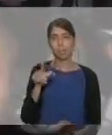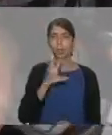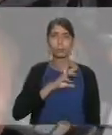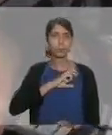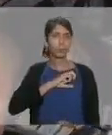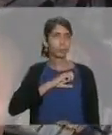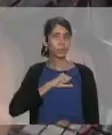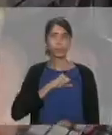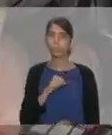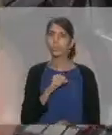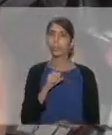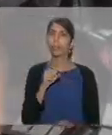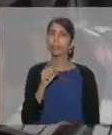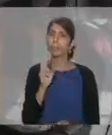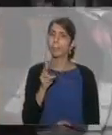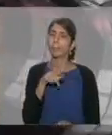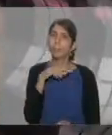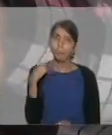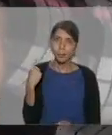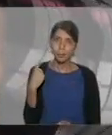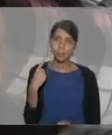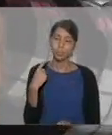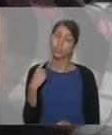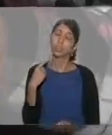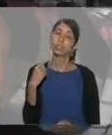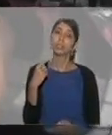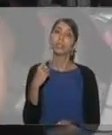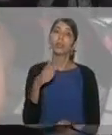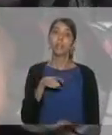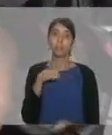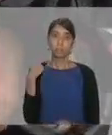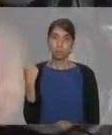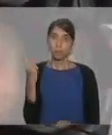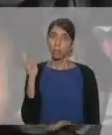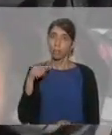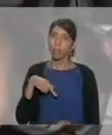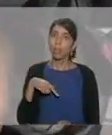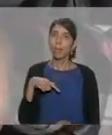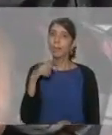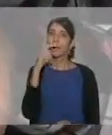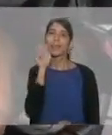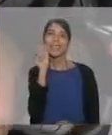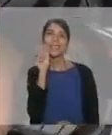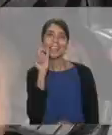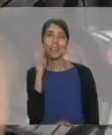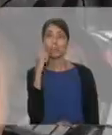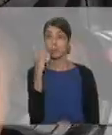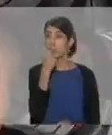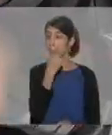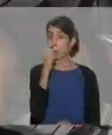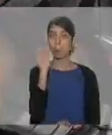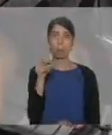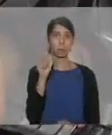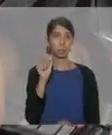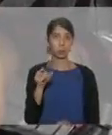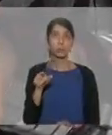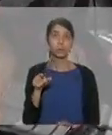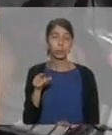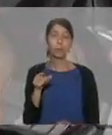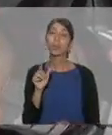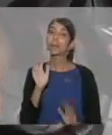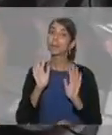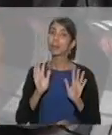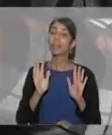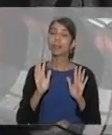que se apaixona pela própria morte. Na verdade, a morte é um gato, né, de olhos azuis, turquesas e